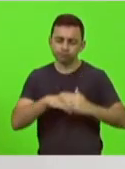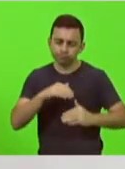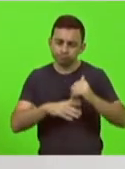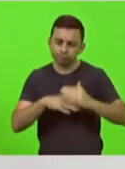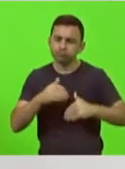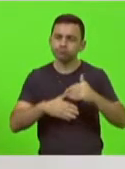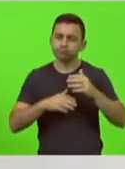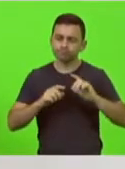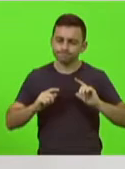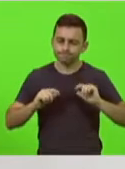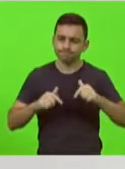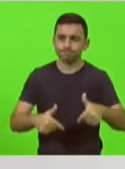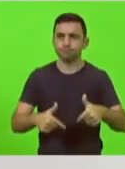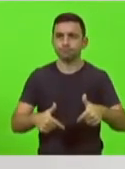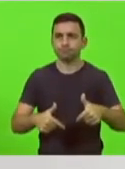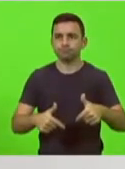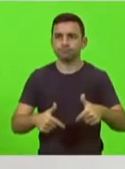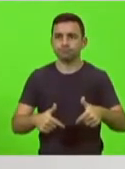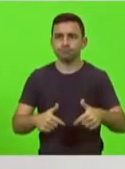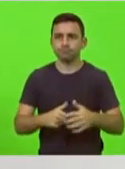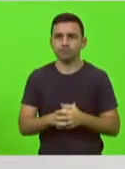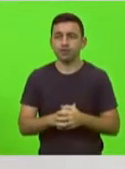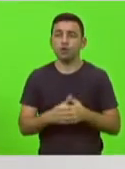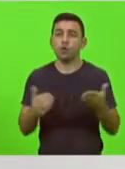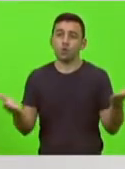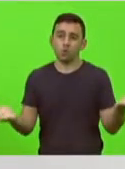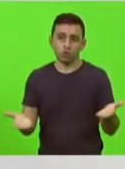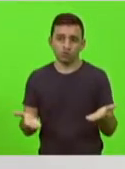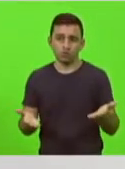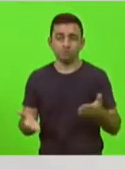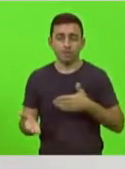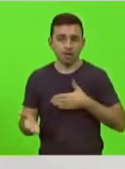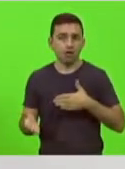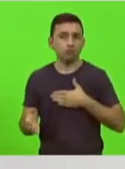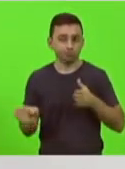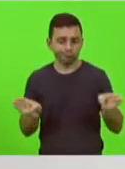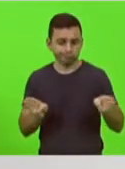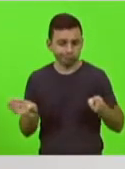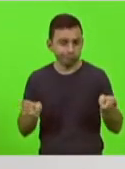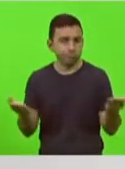E, nesse sentido, hoje, nesta legislatura,